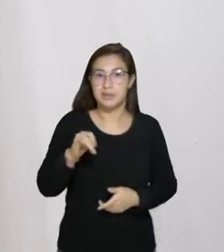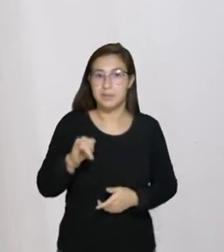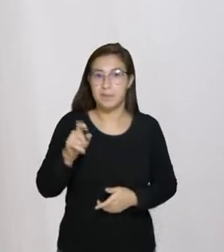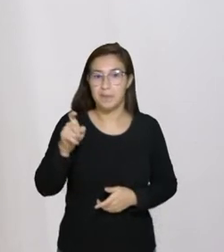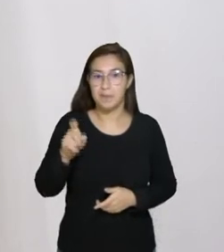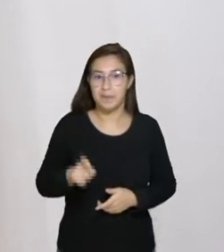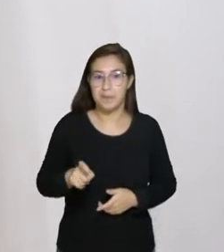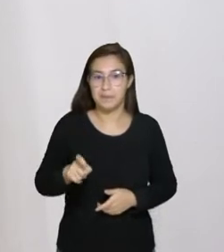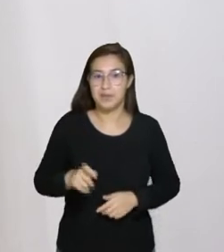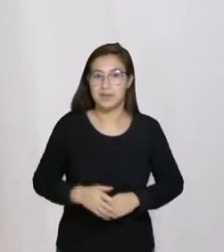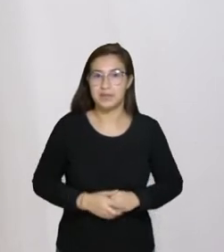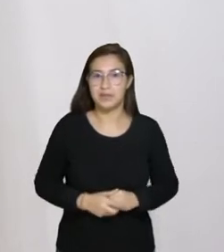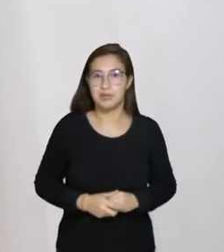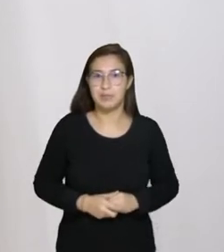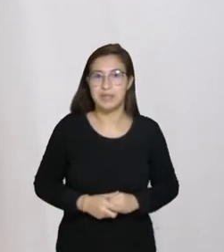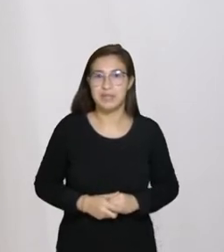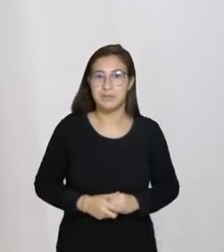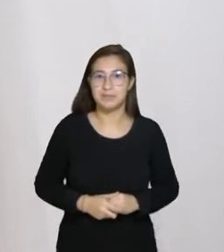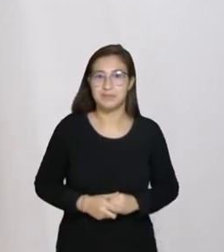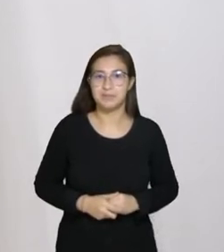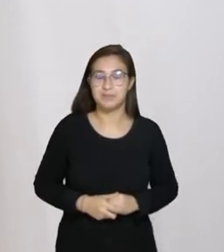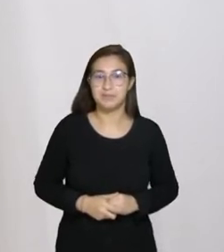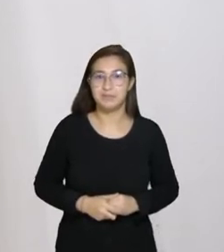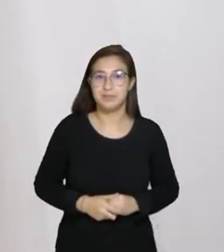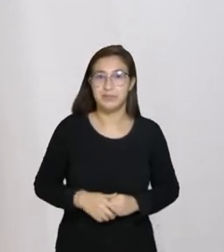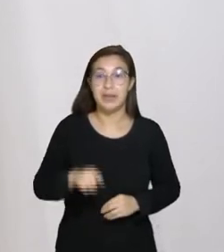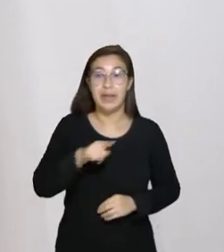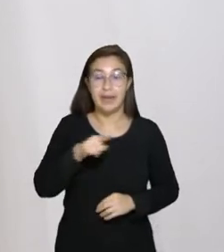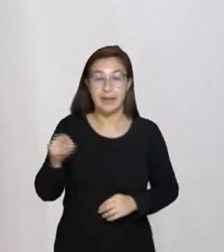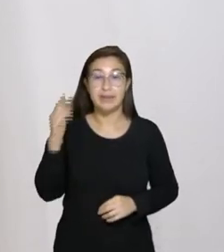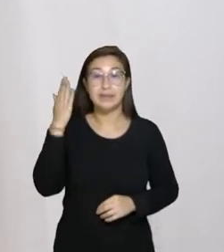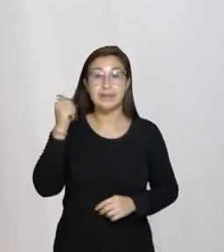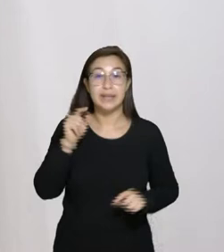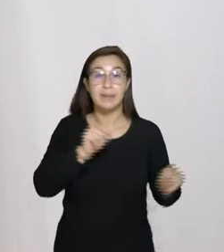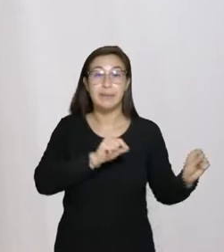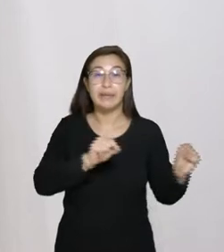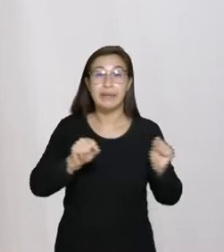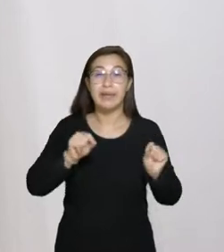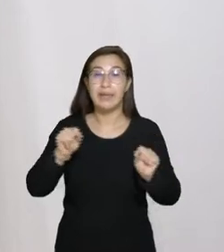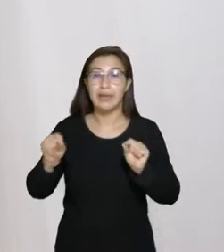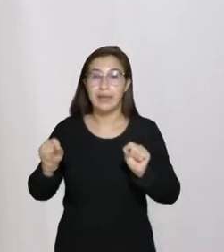Agora o governador Carlos Moisés vai saber quem é quem.